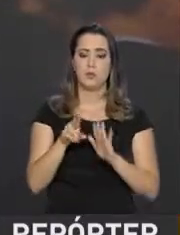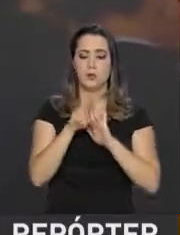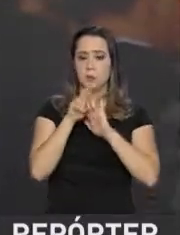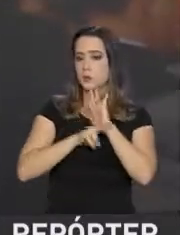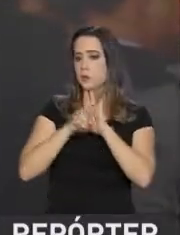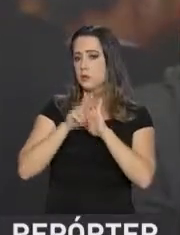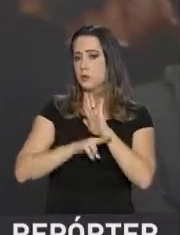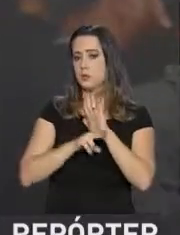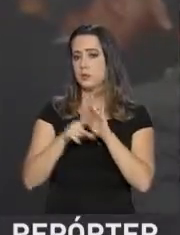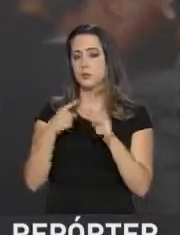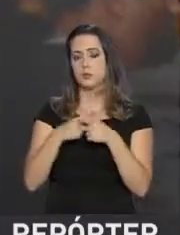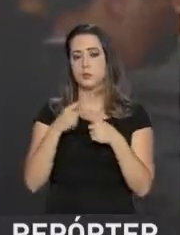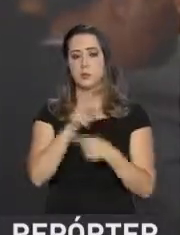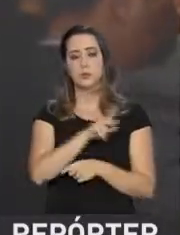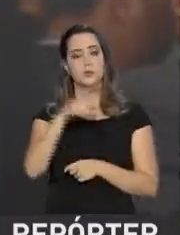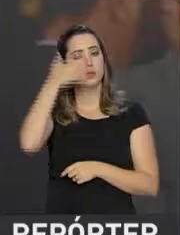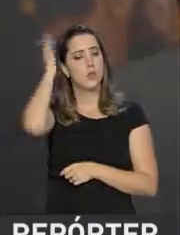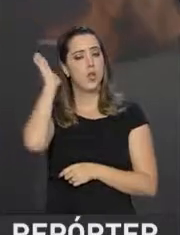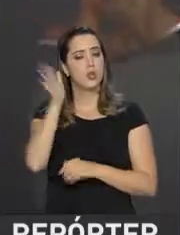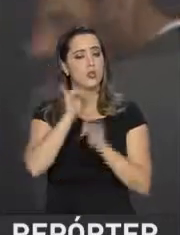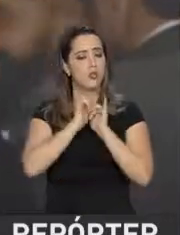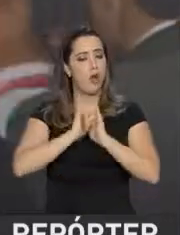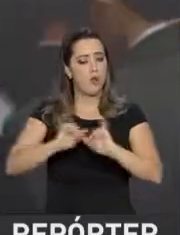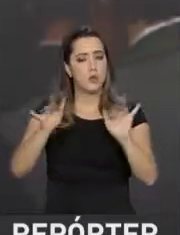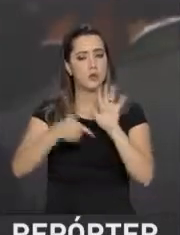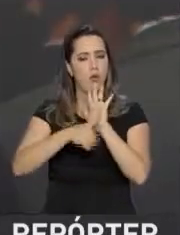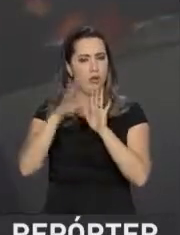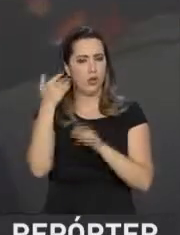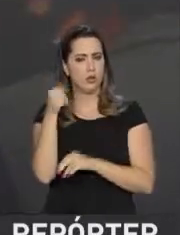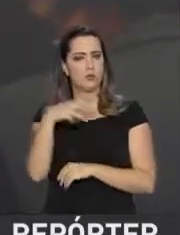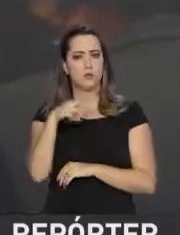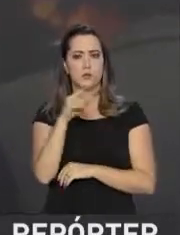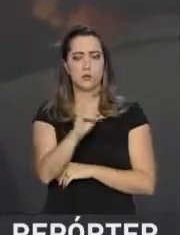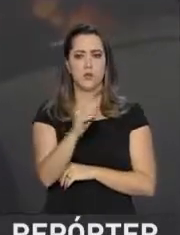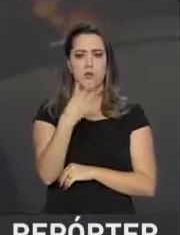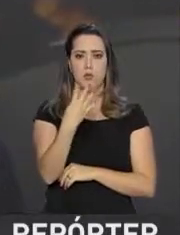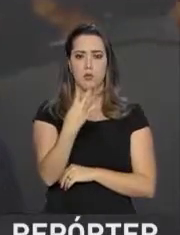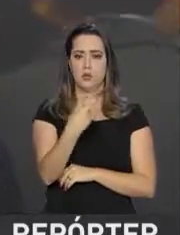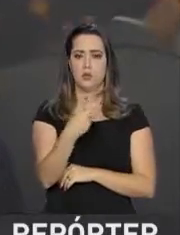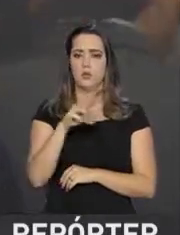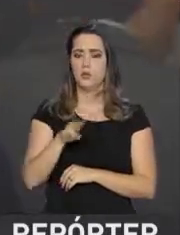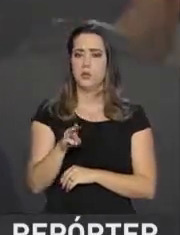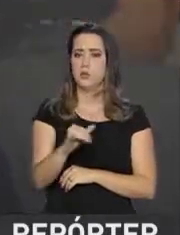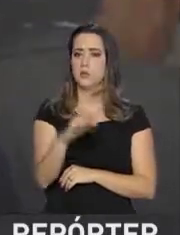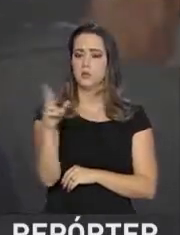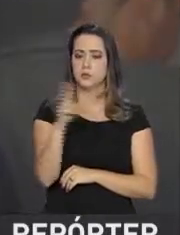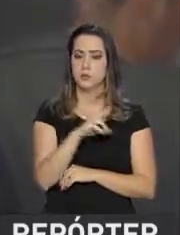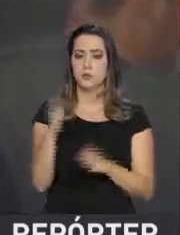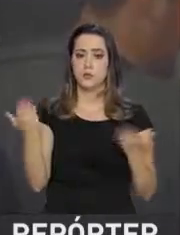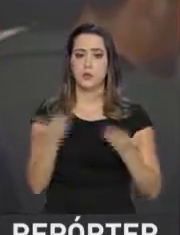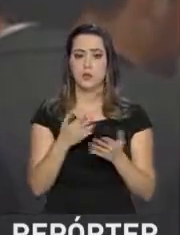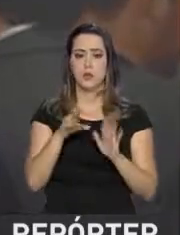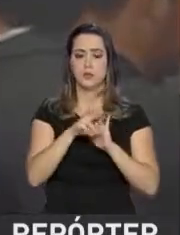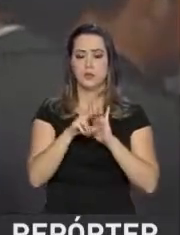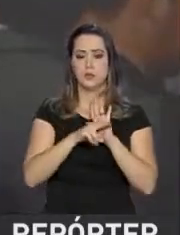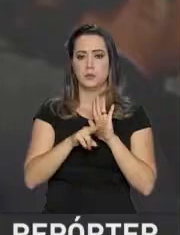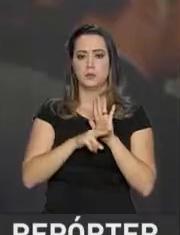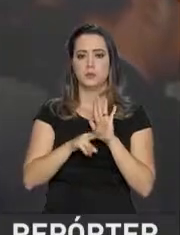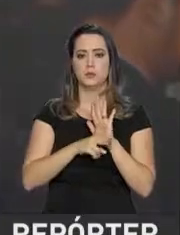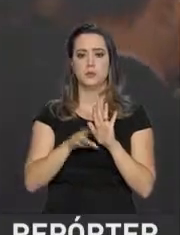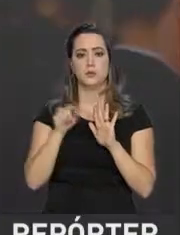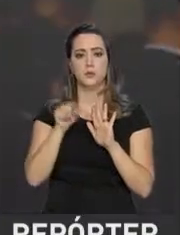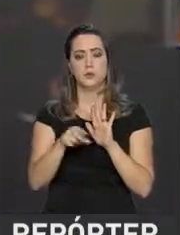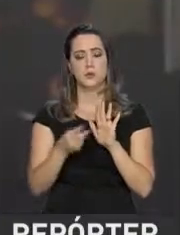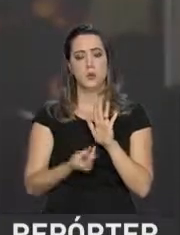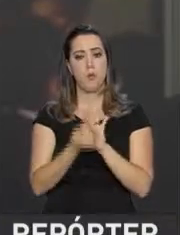a gente teme já lançou essa linha o março o valor 52 bilhões e hoje nós lamentamos é